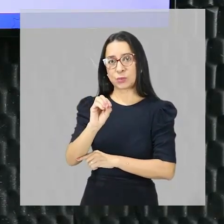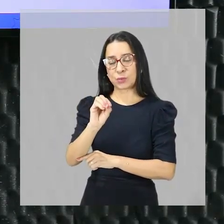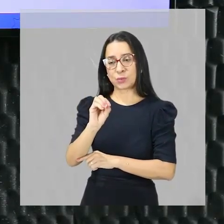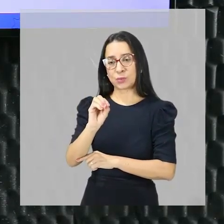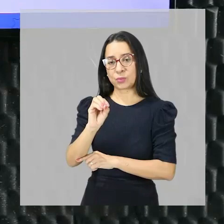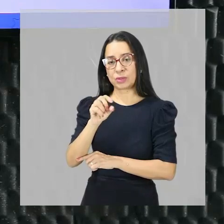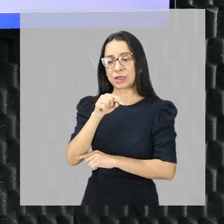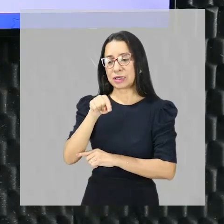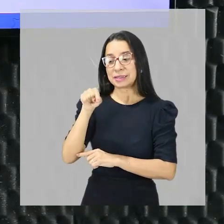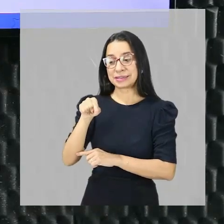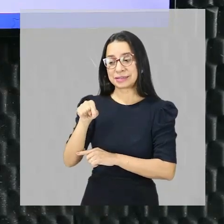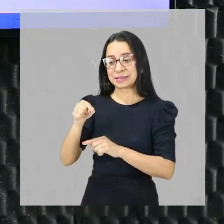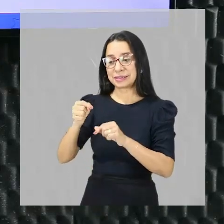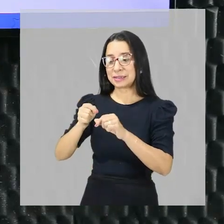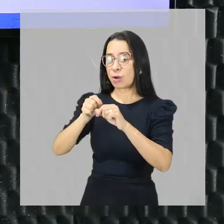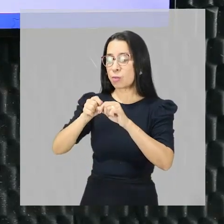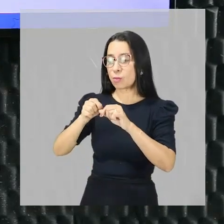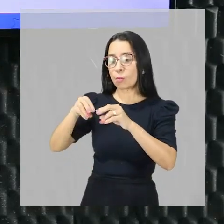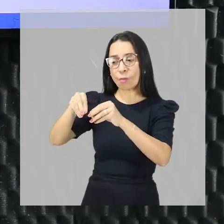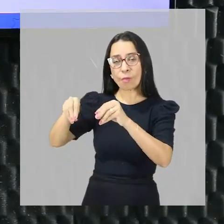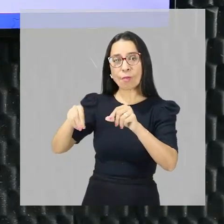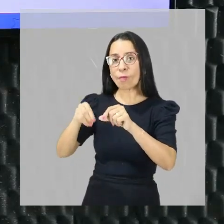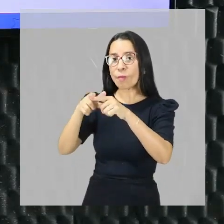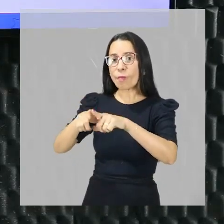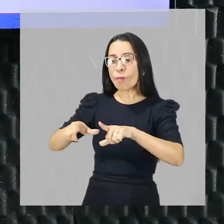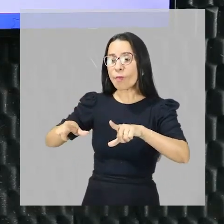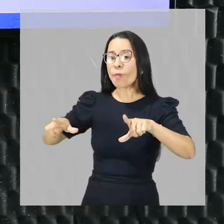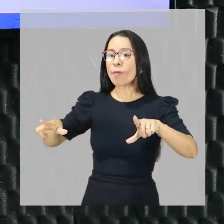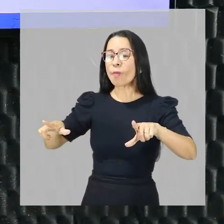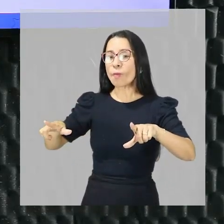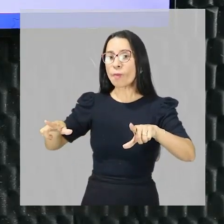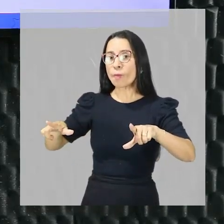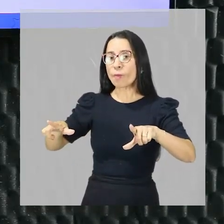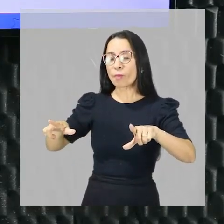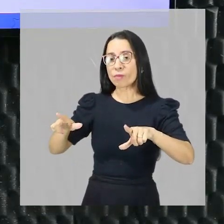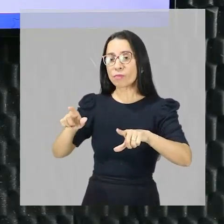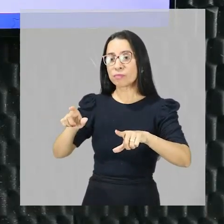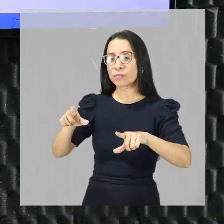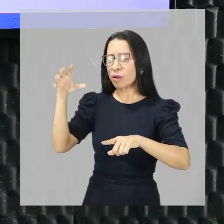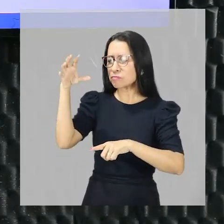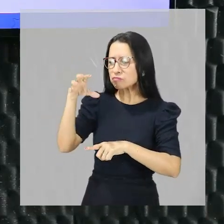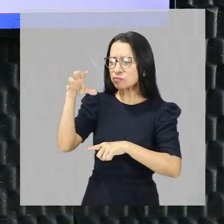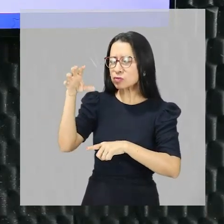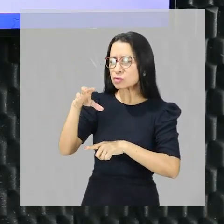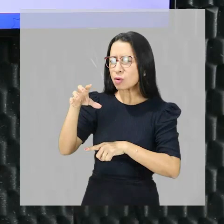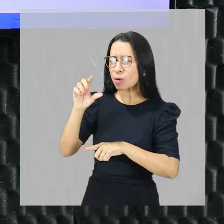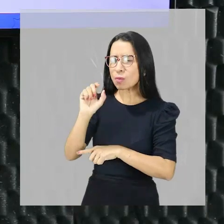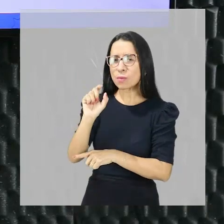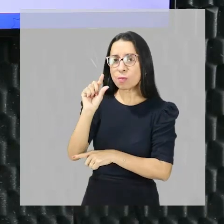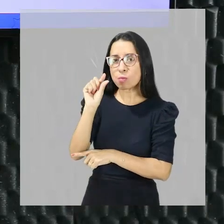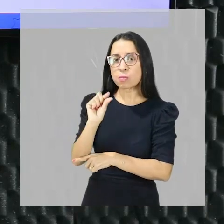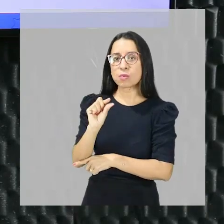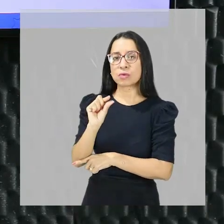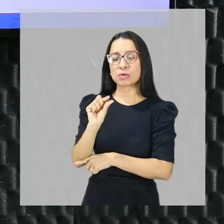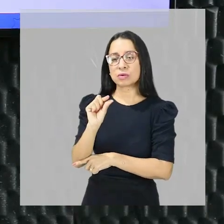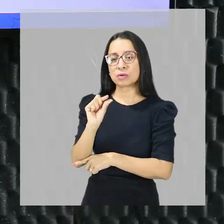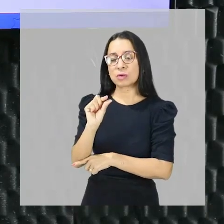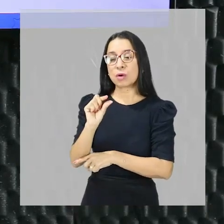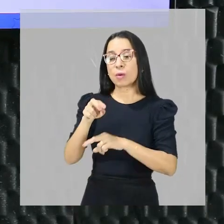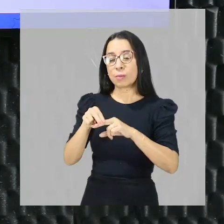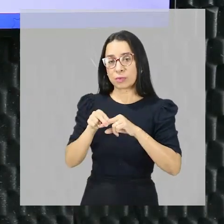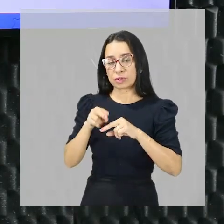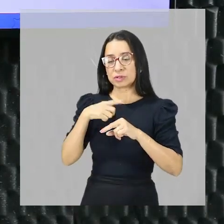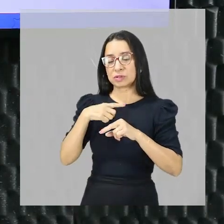é calor. Uma área desértica é uma área seca, é uma área que chove muito pouco. Por isso que tu